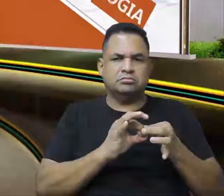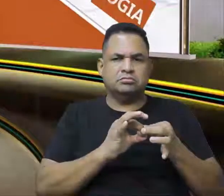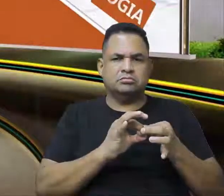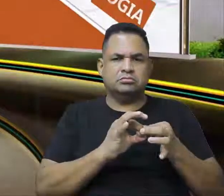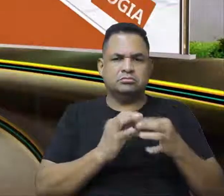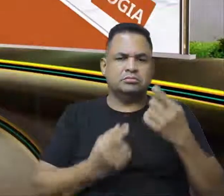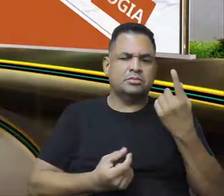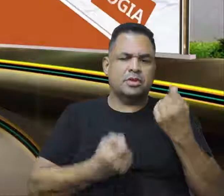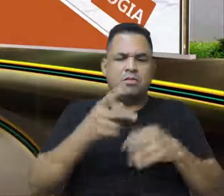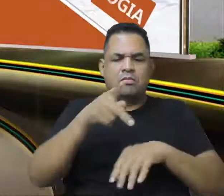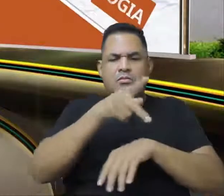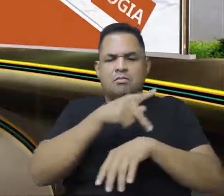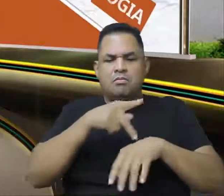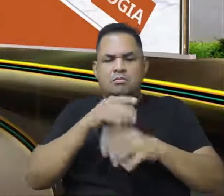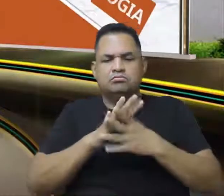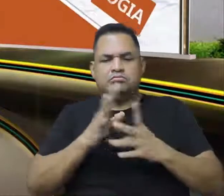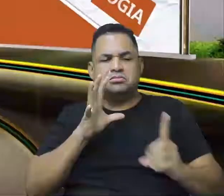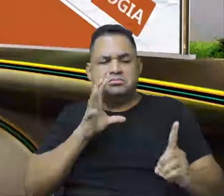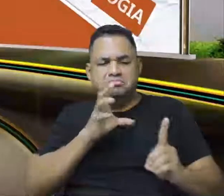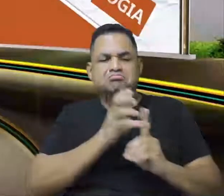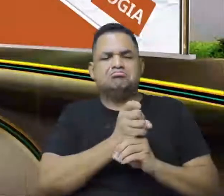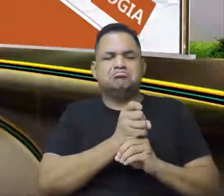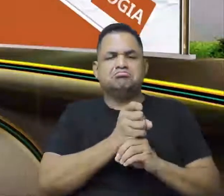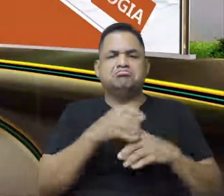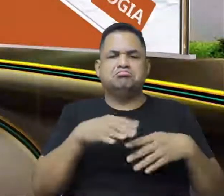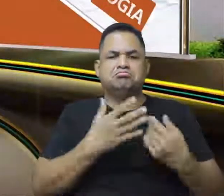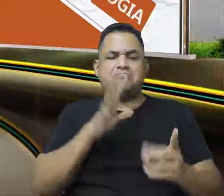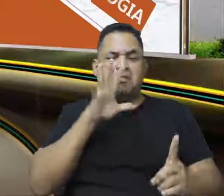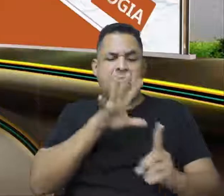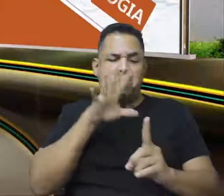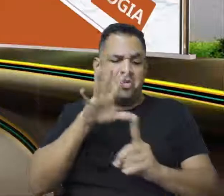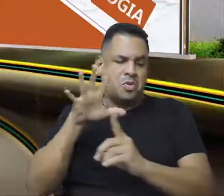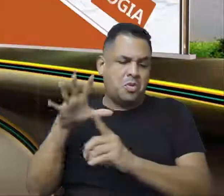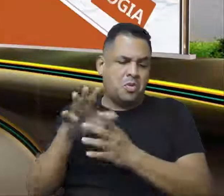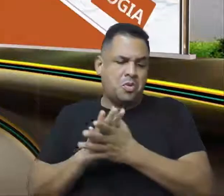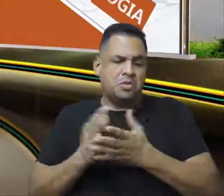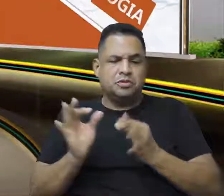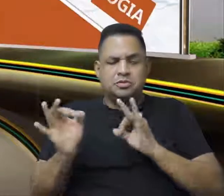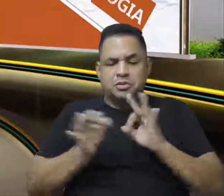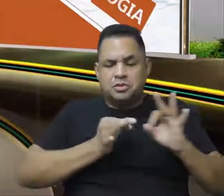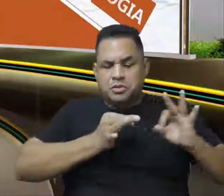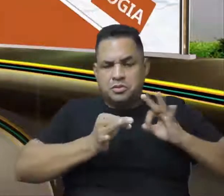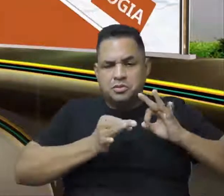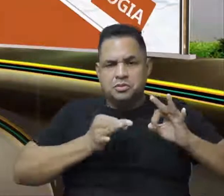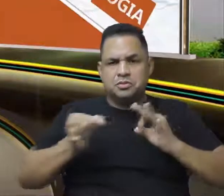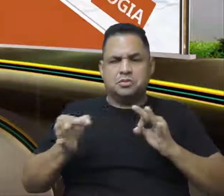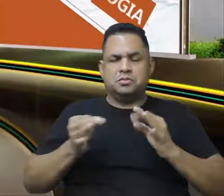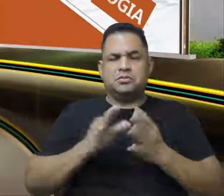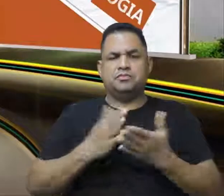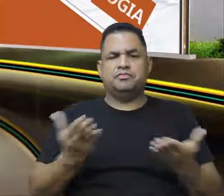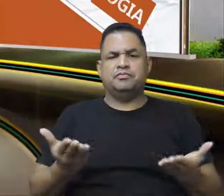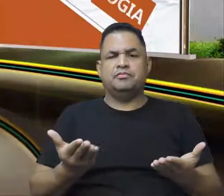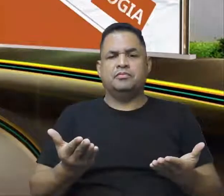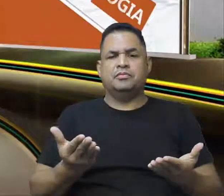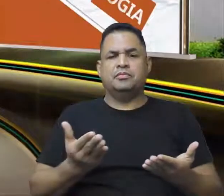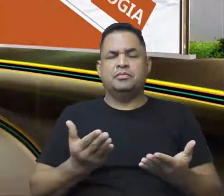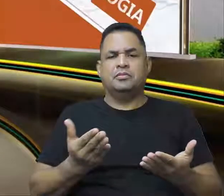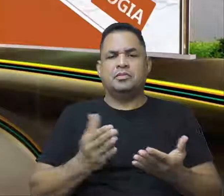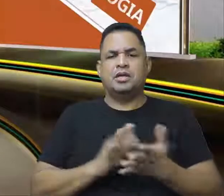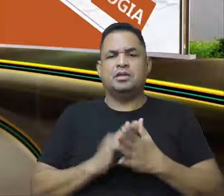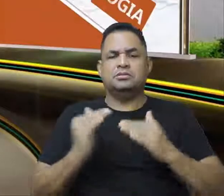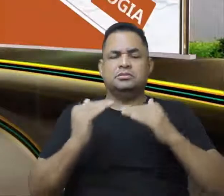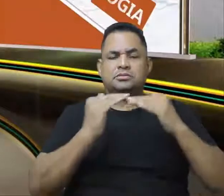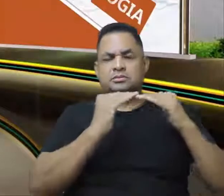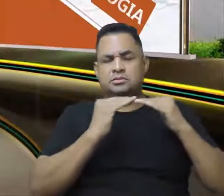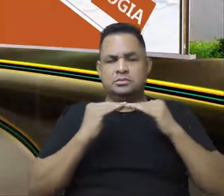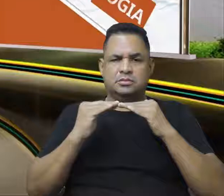alguns países que são dominantes, né, são regidos, né, por isso, por esse